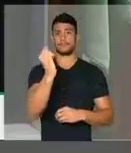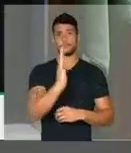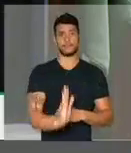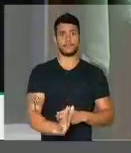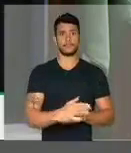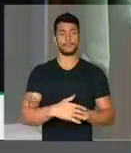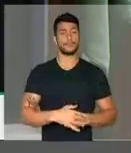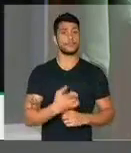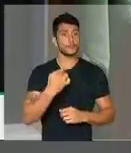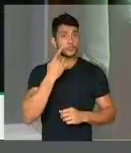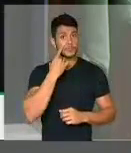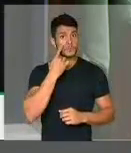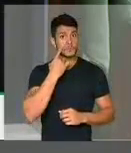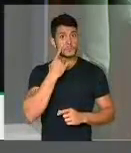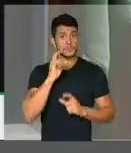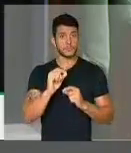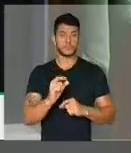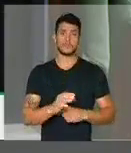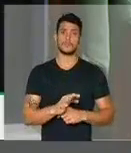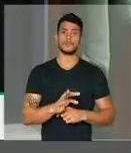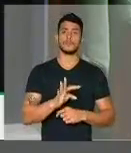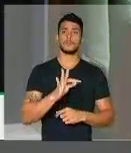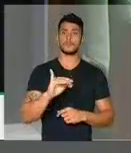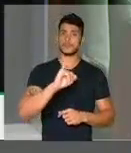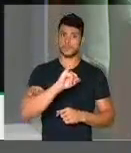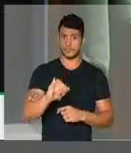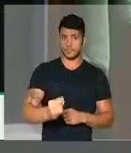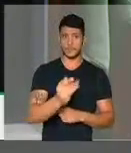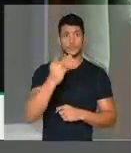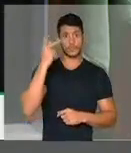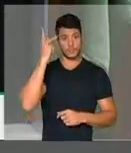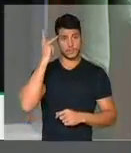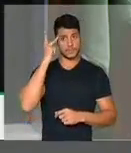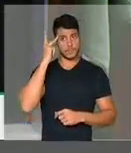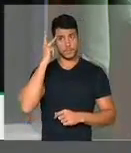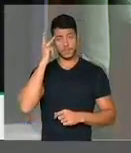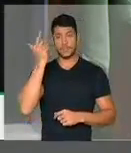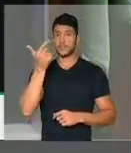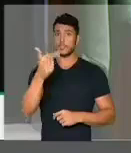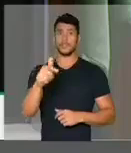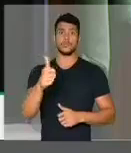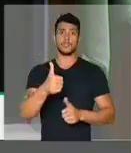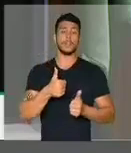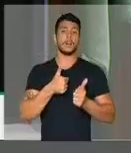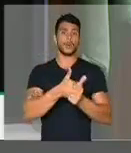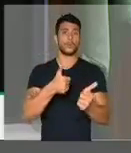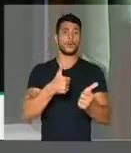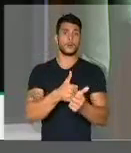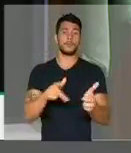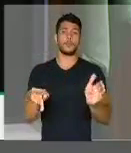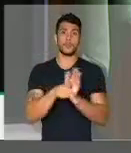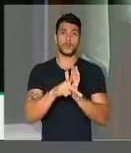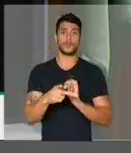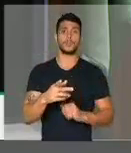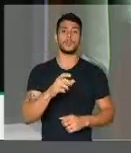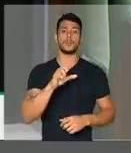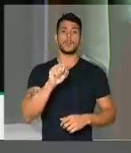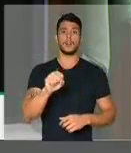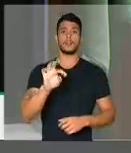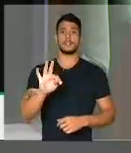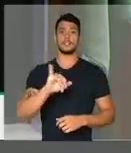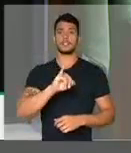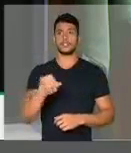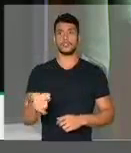brasileiros. Vejam, o Tribunal de Justiça de São Paulo não segue uma orientação do STJ em